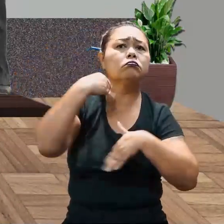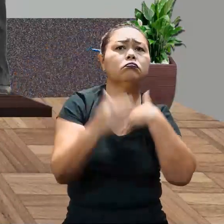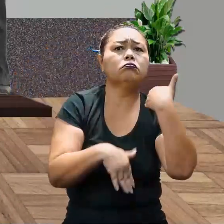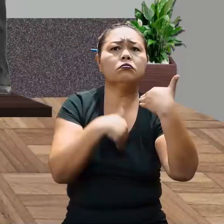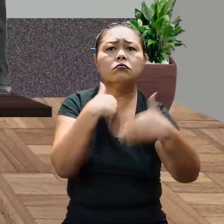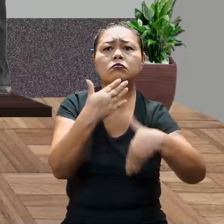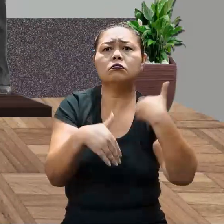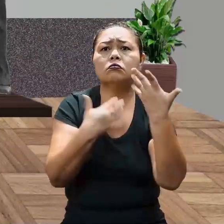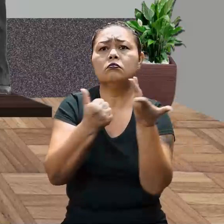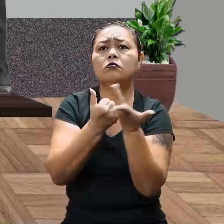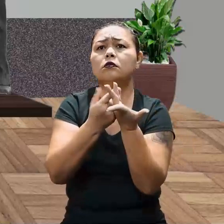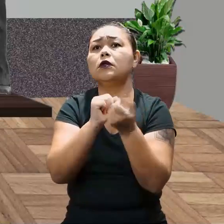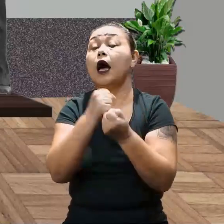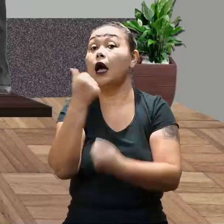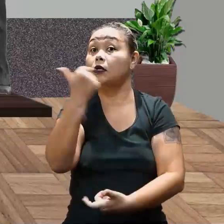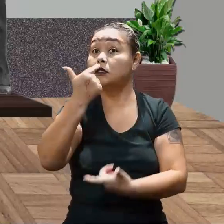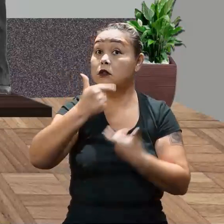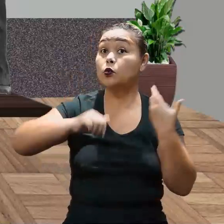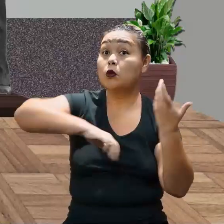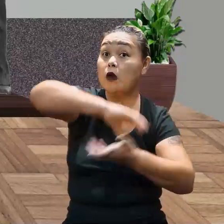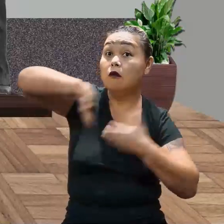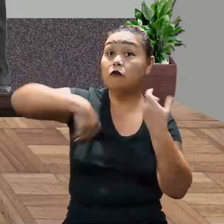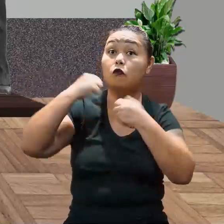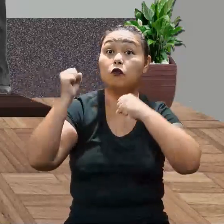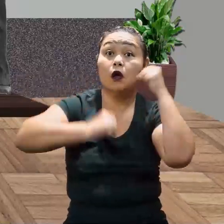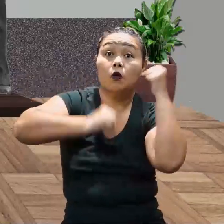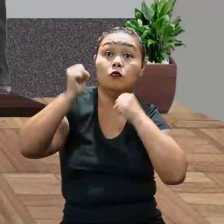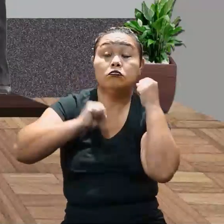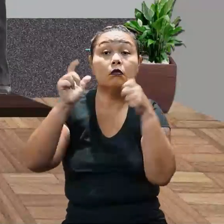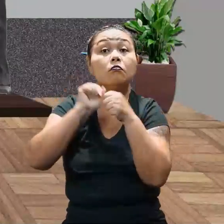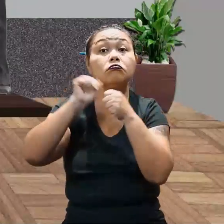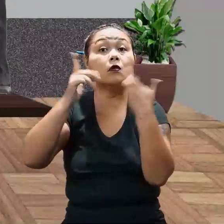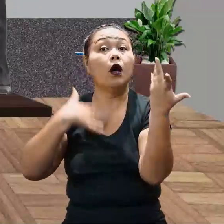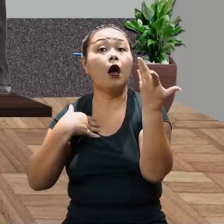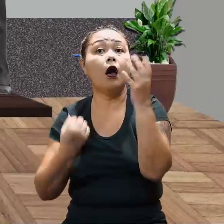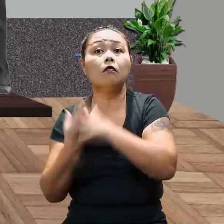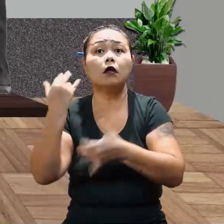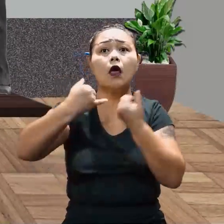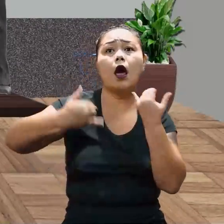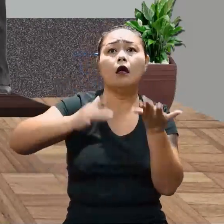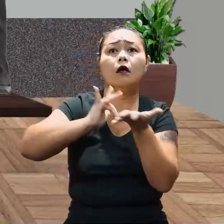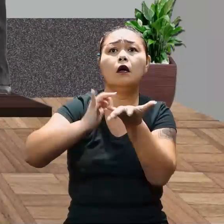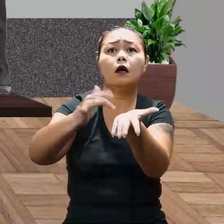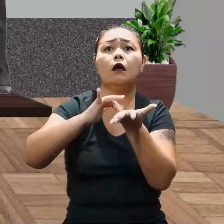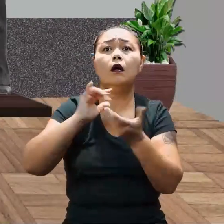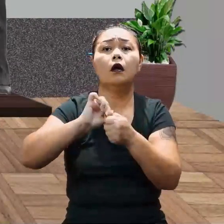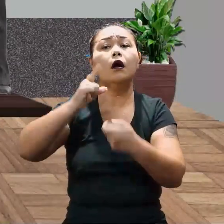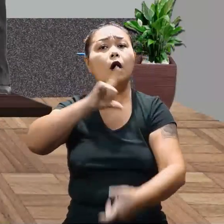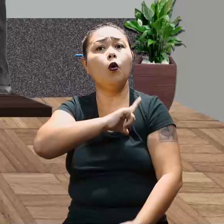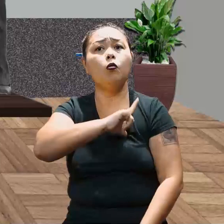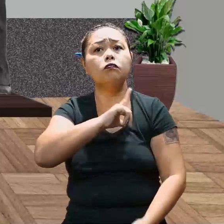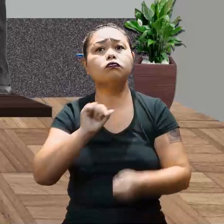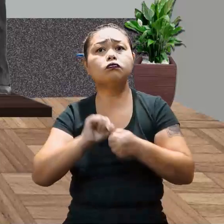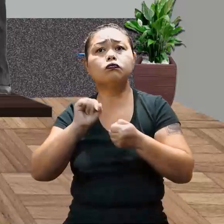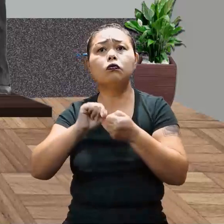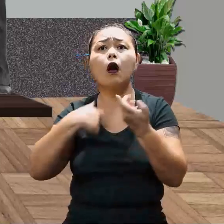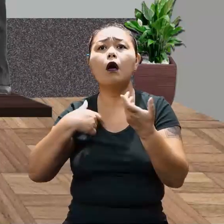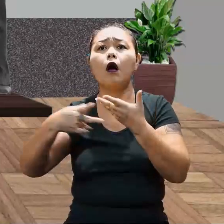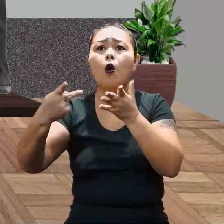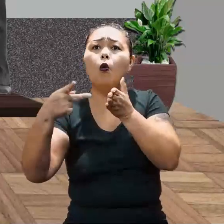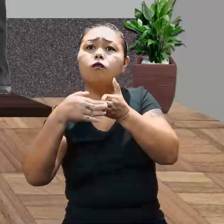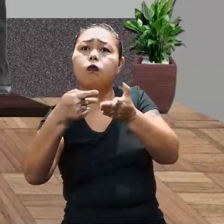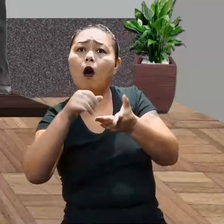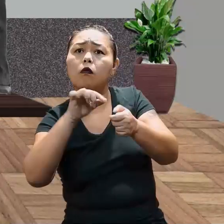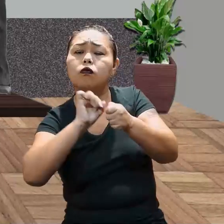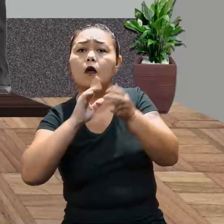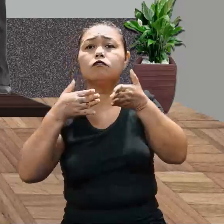processo da segunda revolução industrial. Porque aqui nós temos a construção das linhas telegráficas, nós temos aqui a construção de portos, a